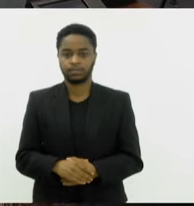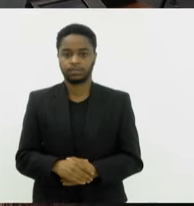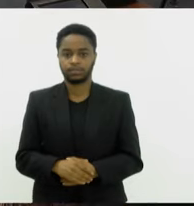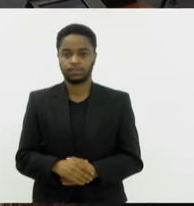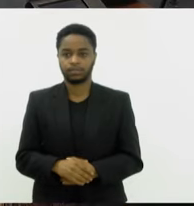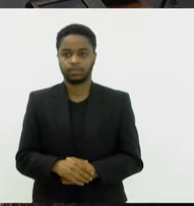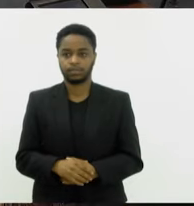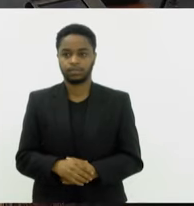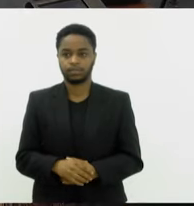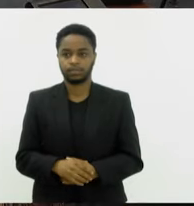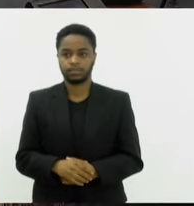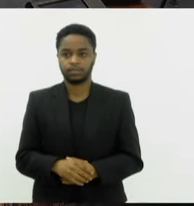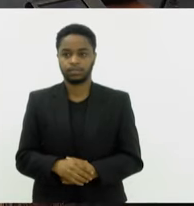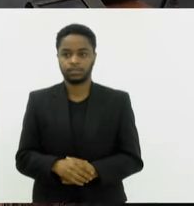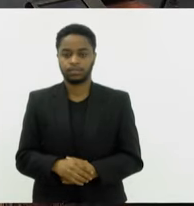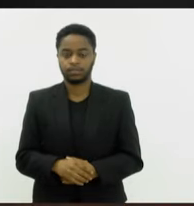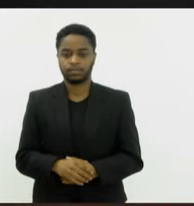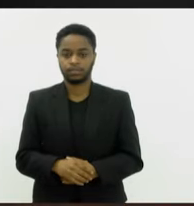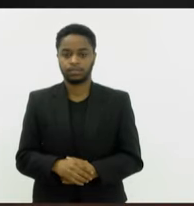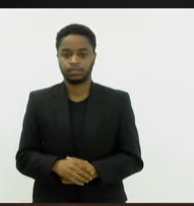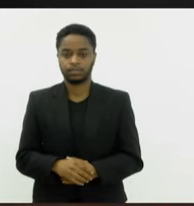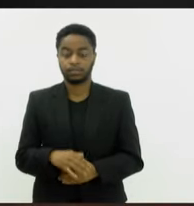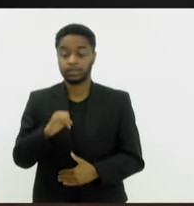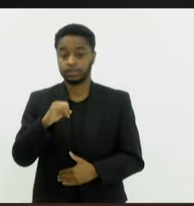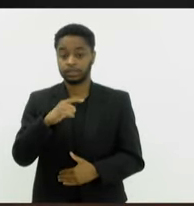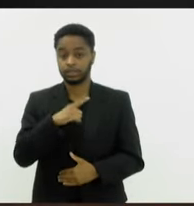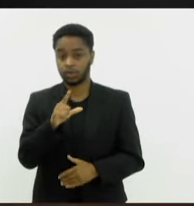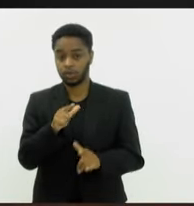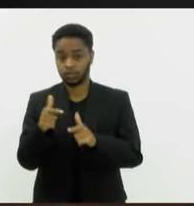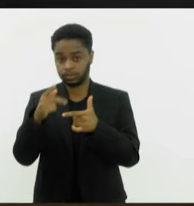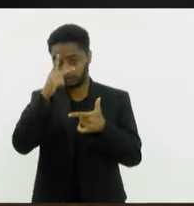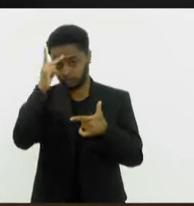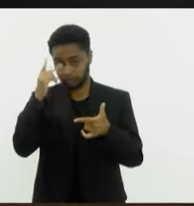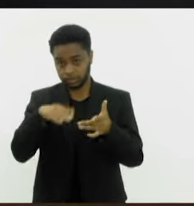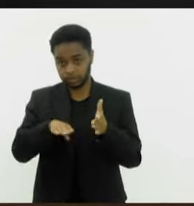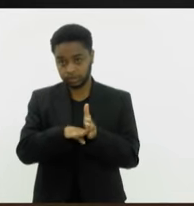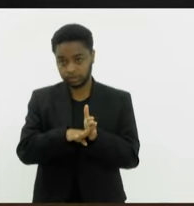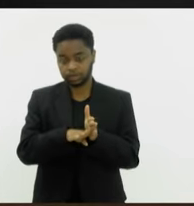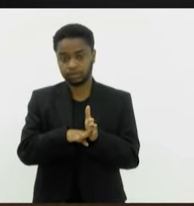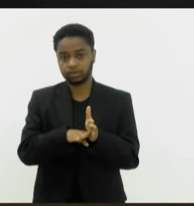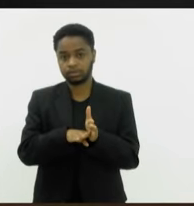também bom se tiver mais alguém for chegando a gente